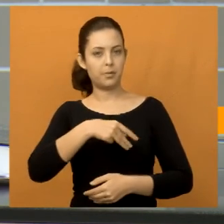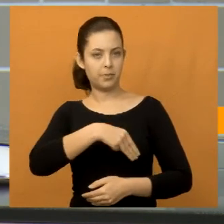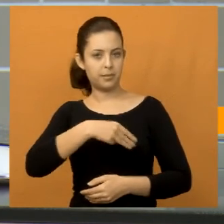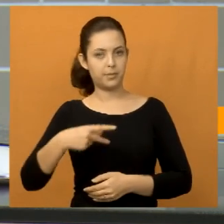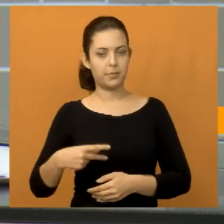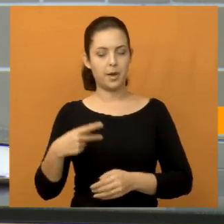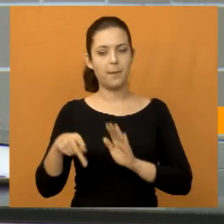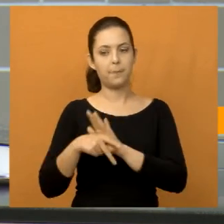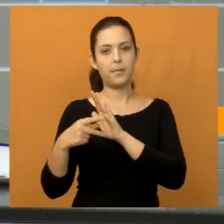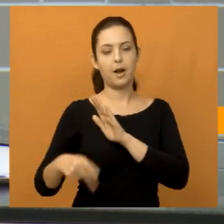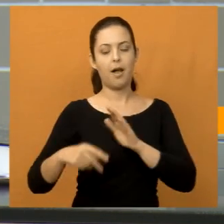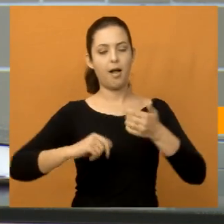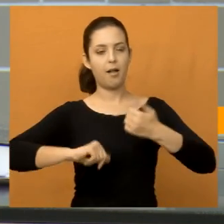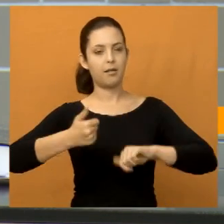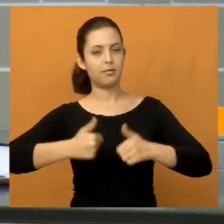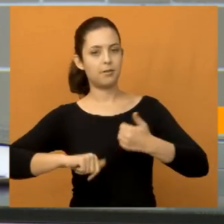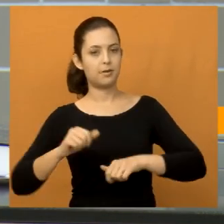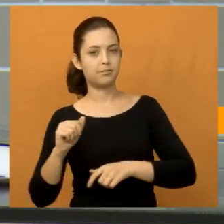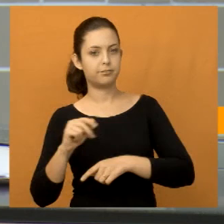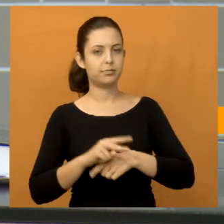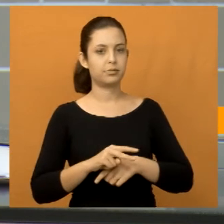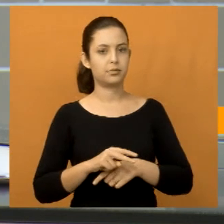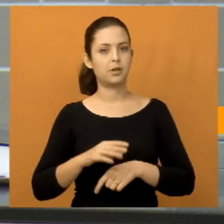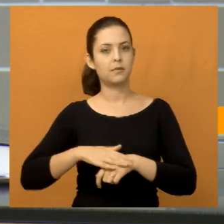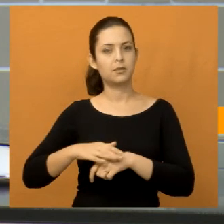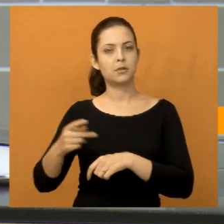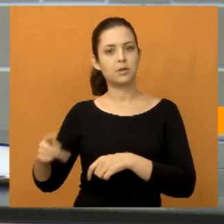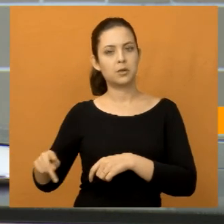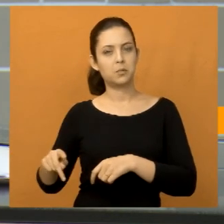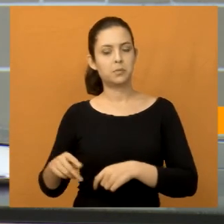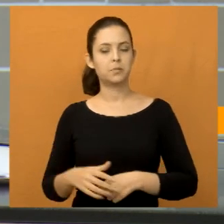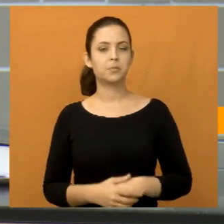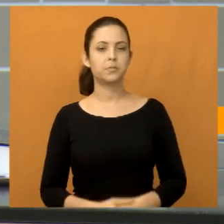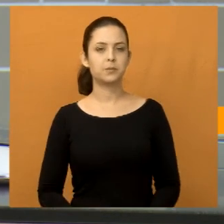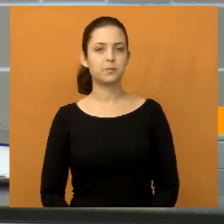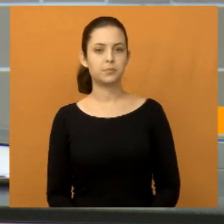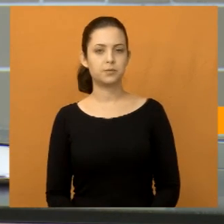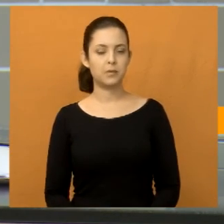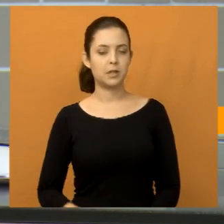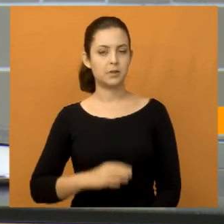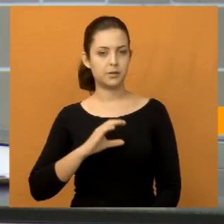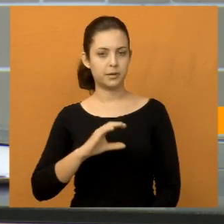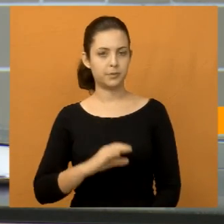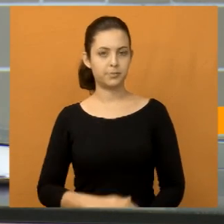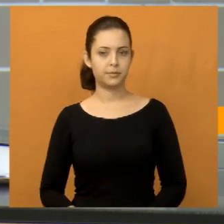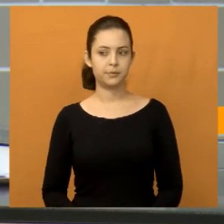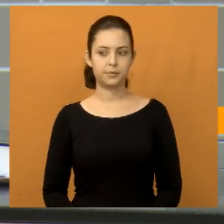Local para análise e providências em seu âmbito de atribuições. C.